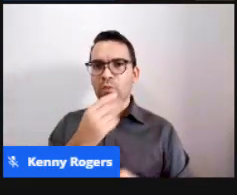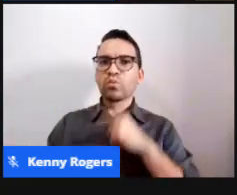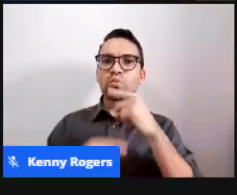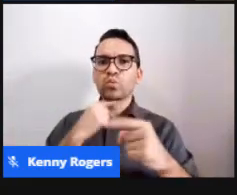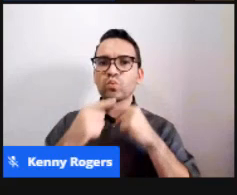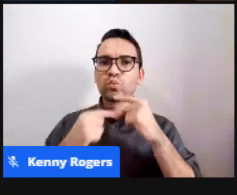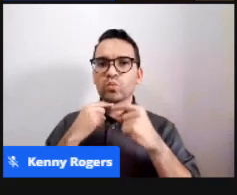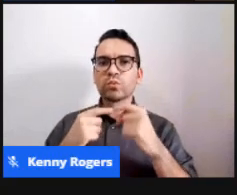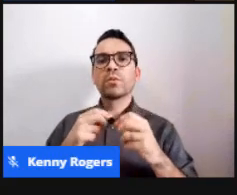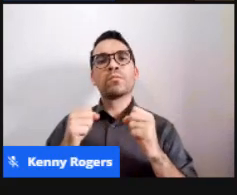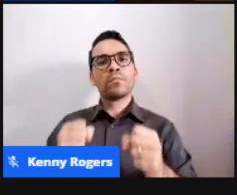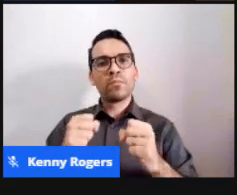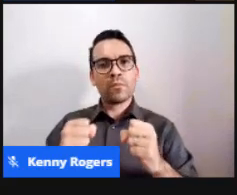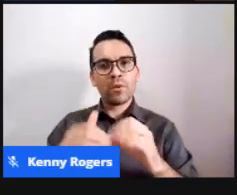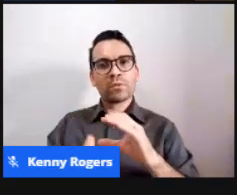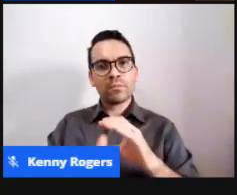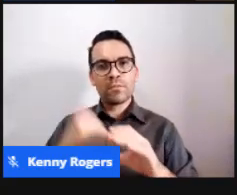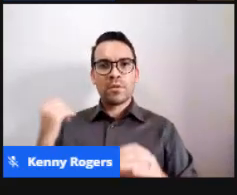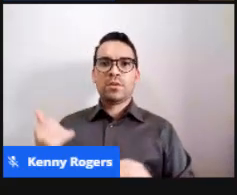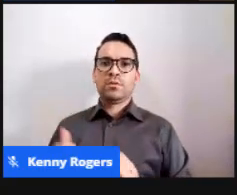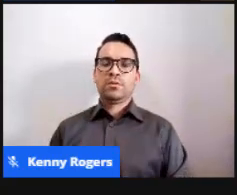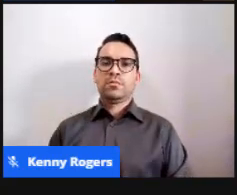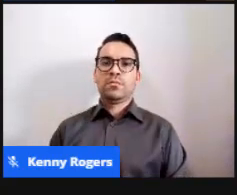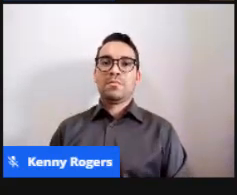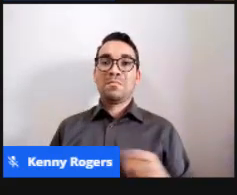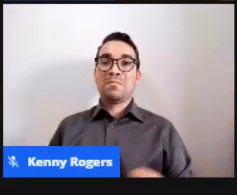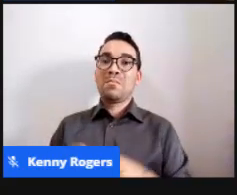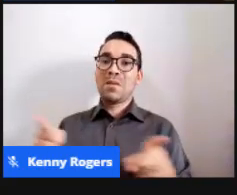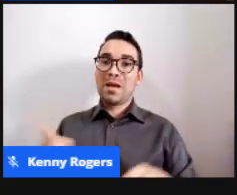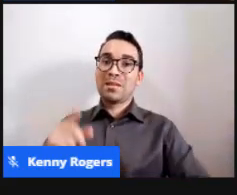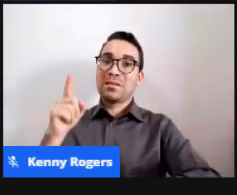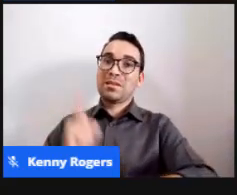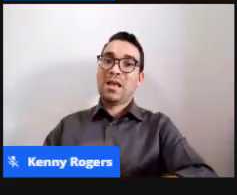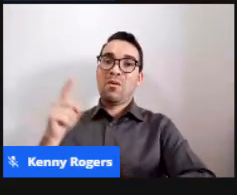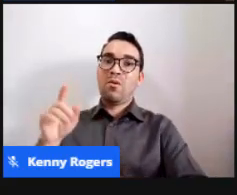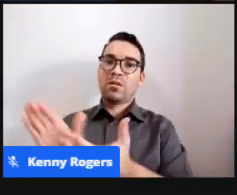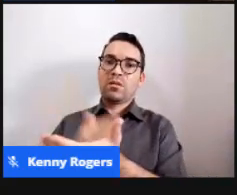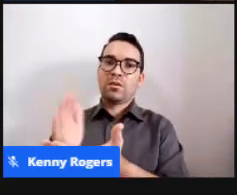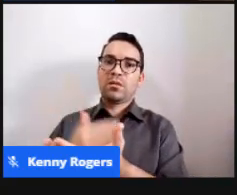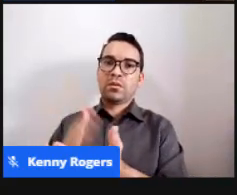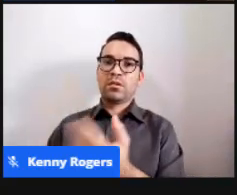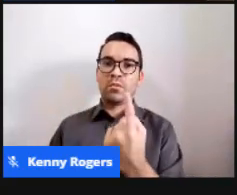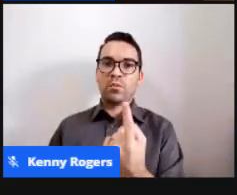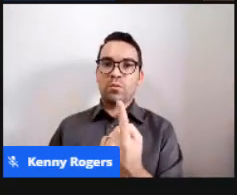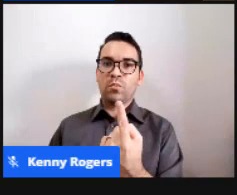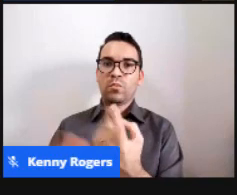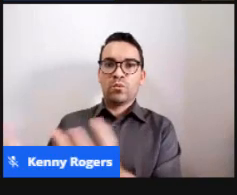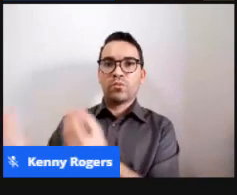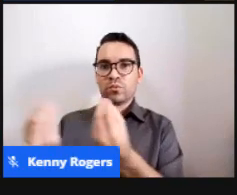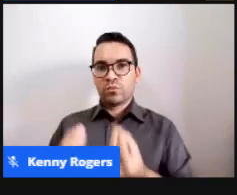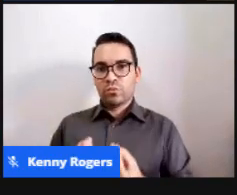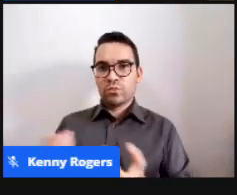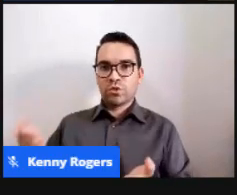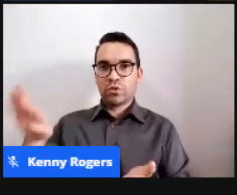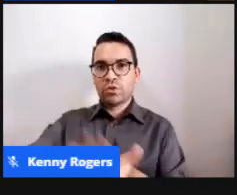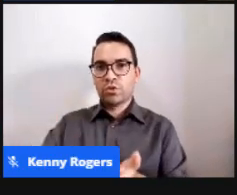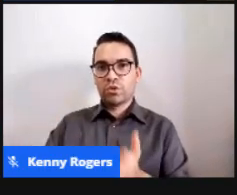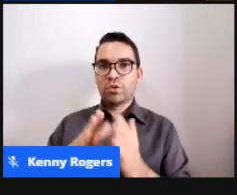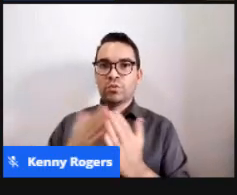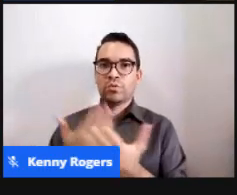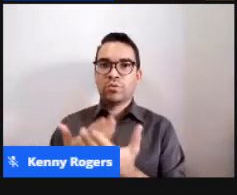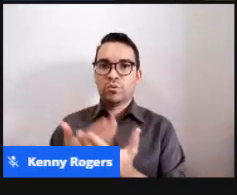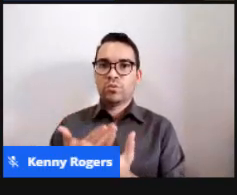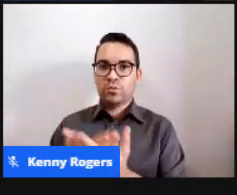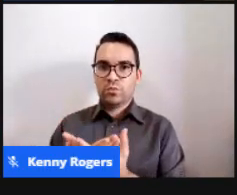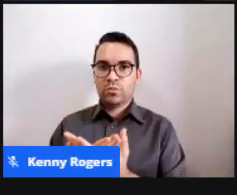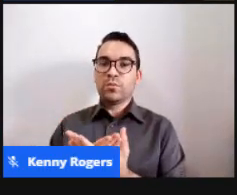fazer isso lá quando você receber o caderno 2 já, que daí já foi, né? Aí você fala, eita, Analice, você está dando trabalho. Não é, gente, é para a gente se